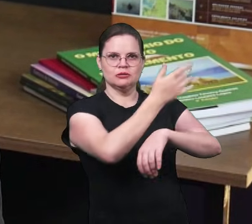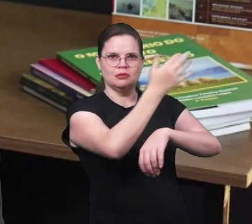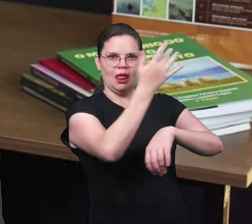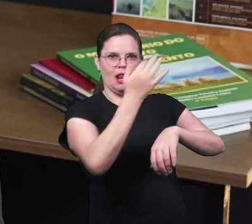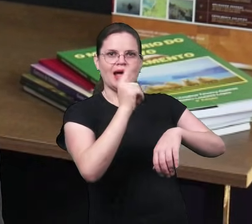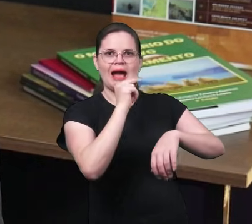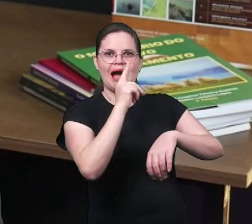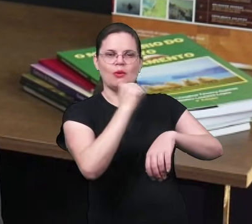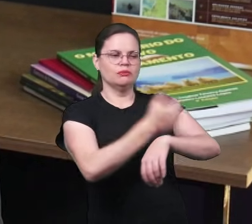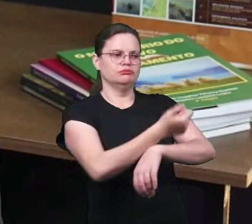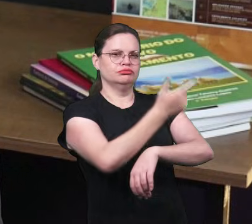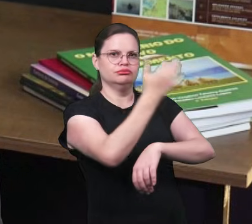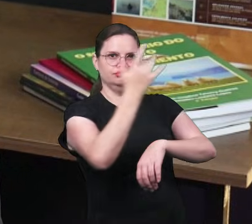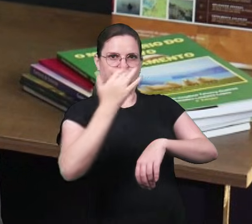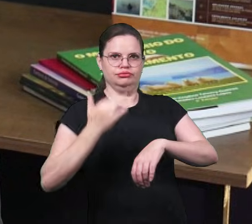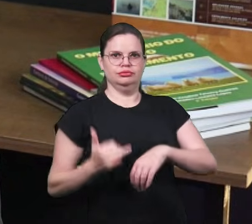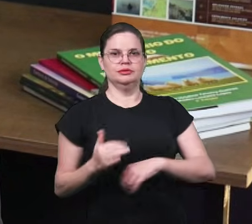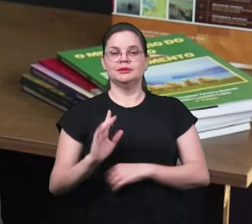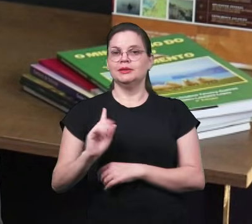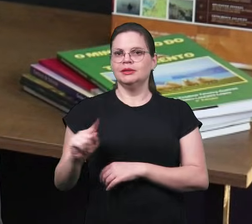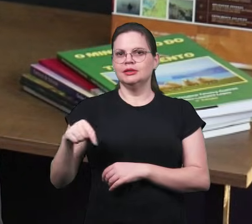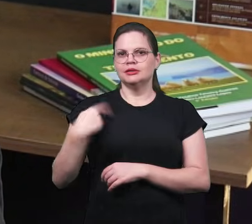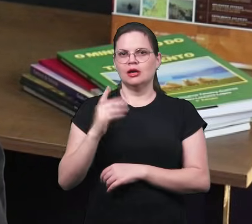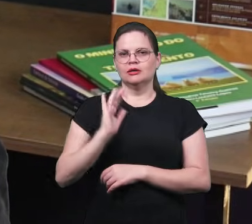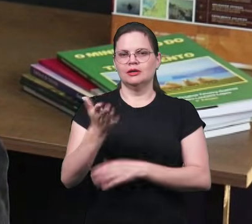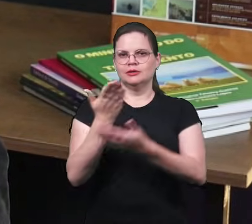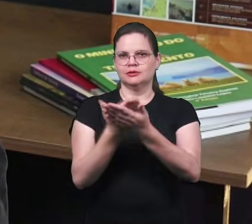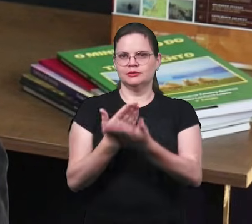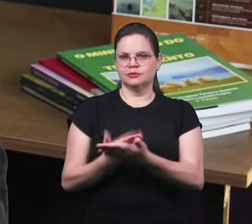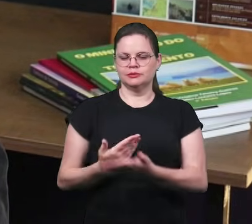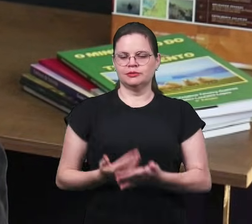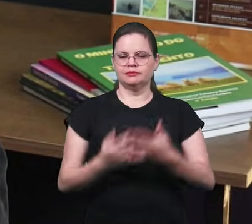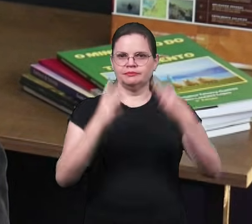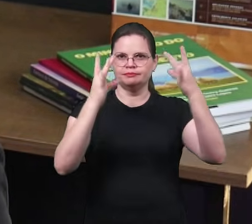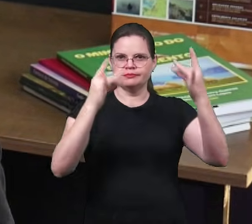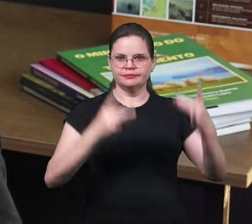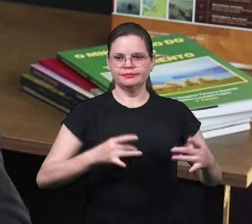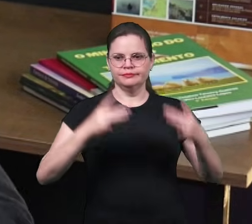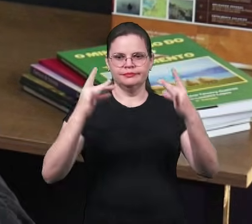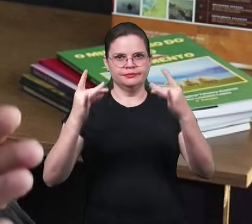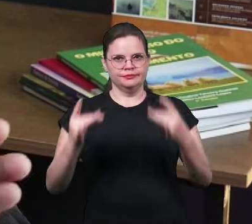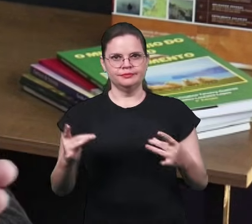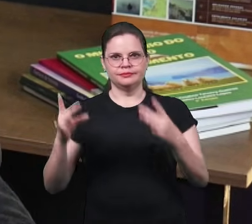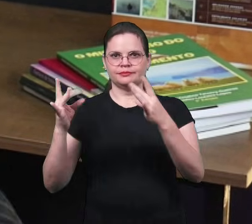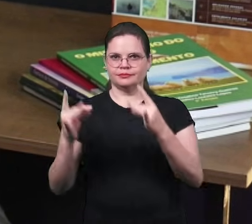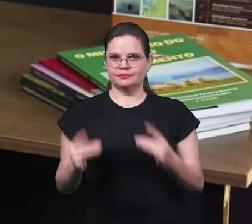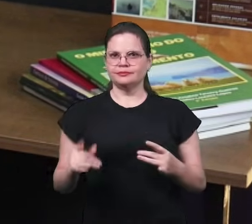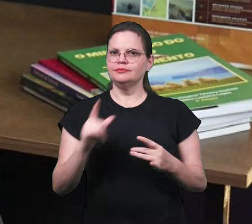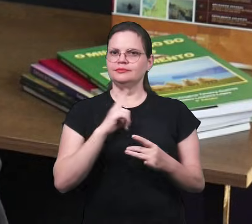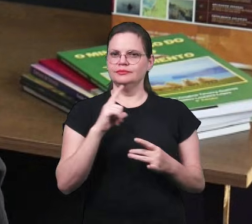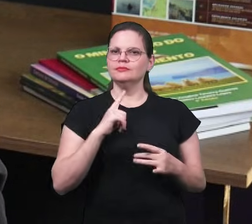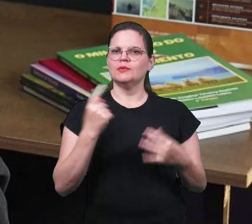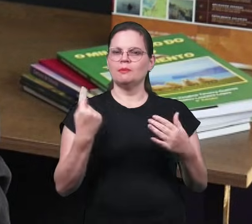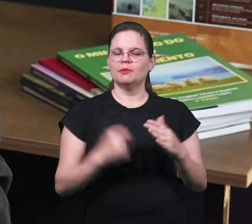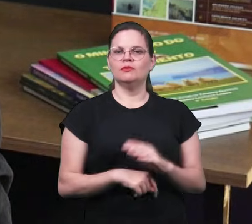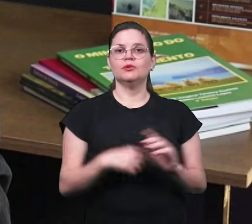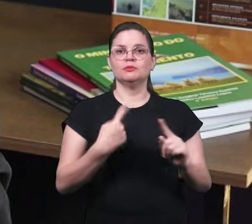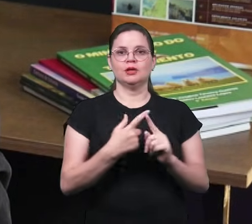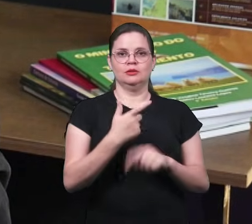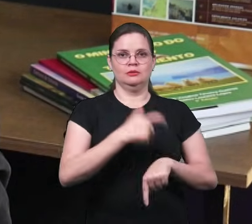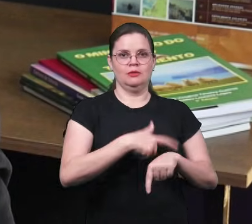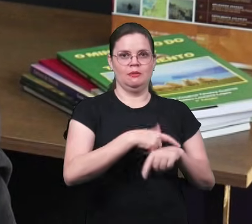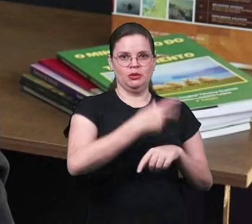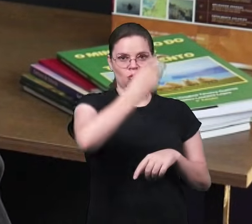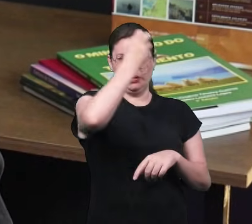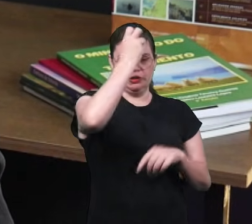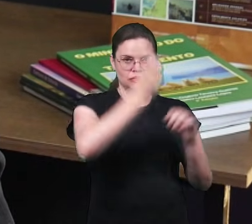algumas nuances muito profundas, porque em cada momento desse, desde a saída do Egito